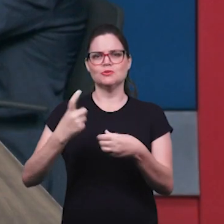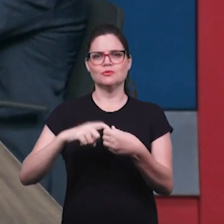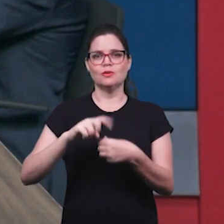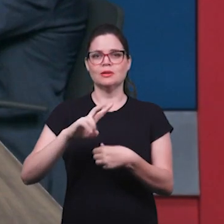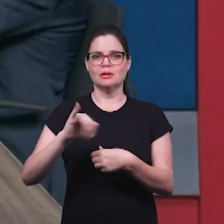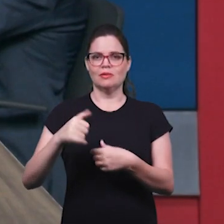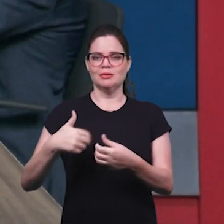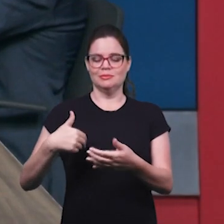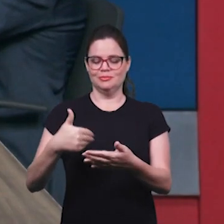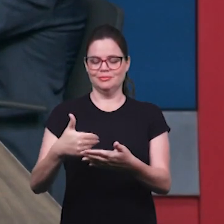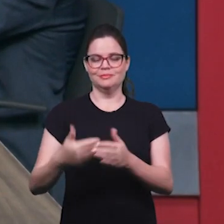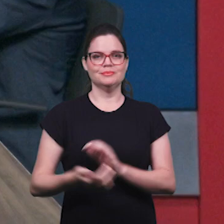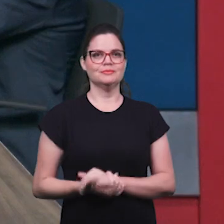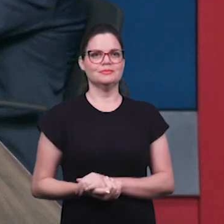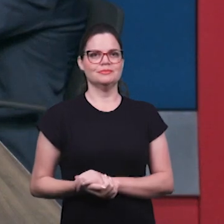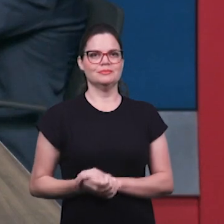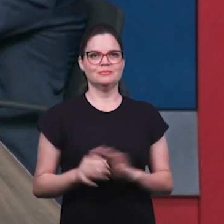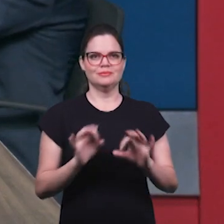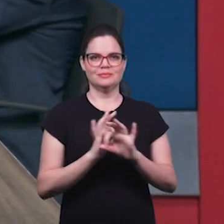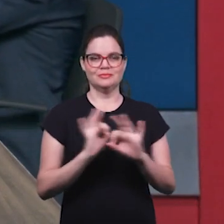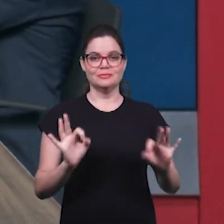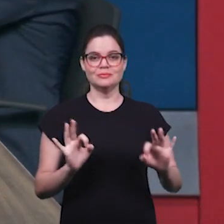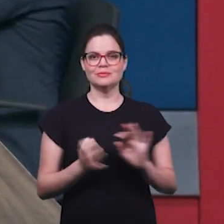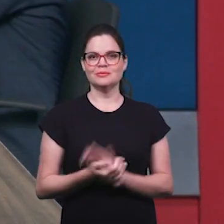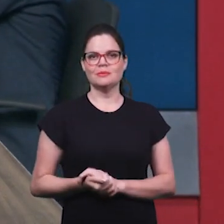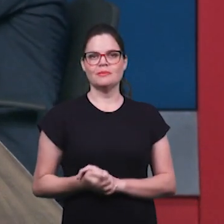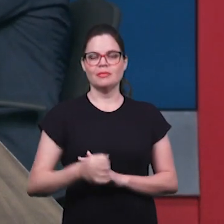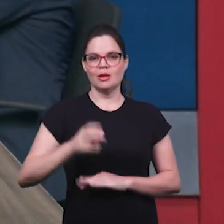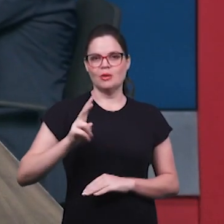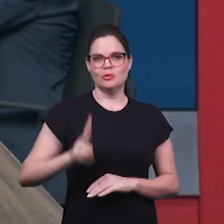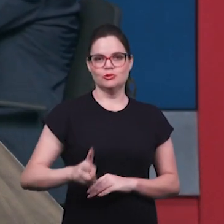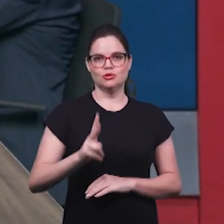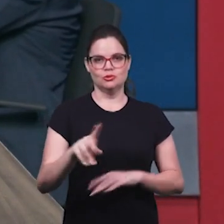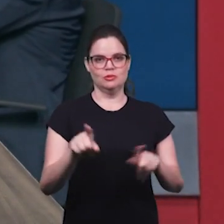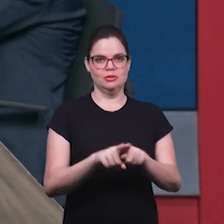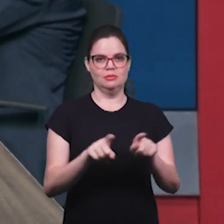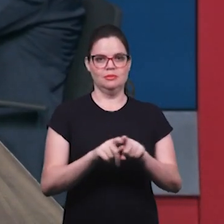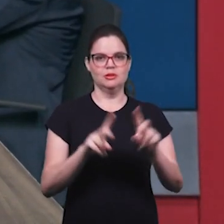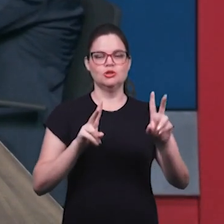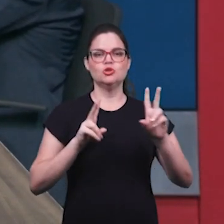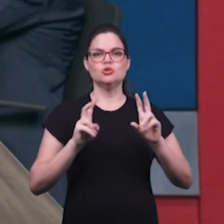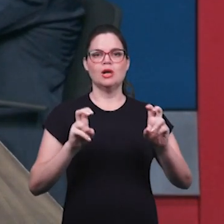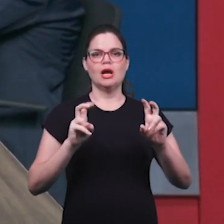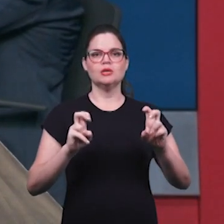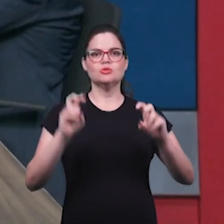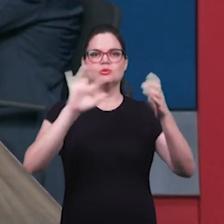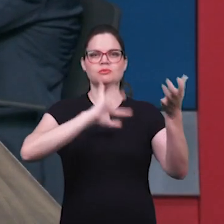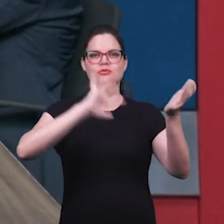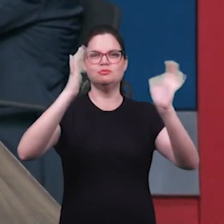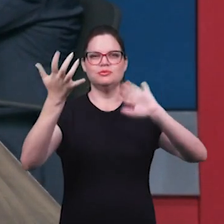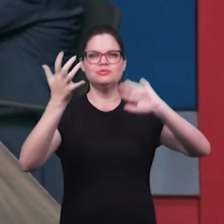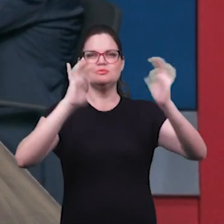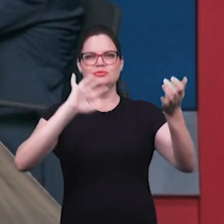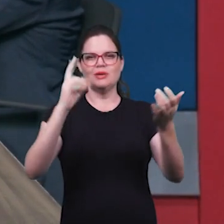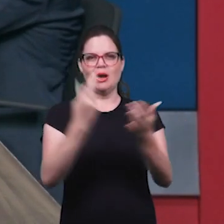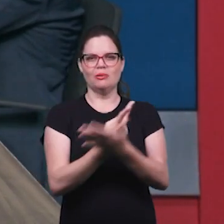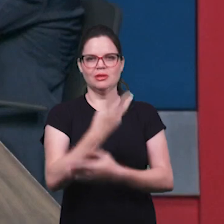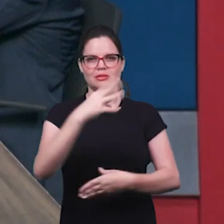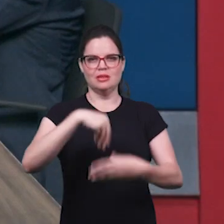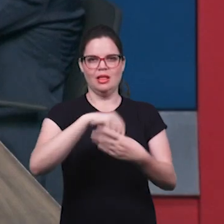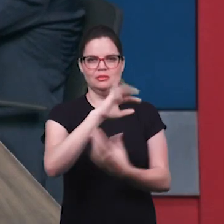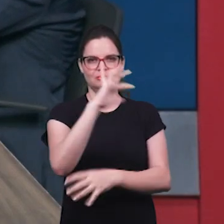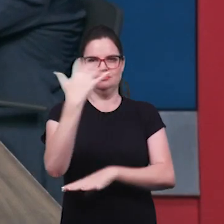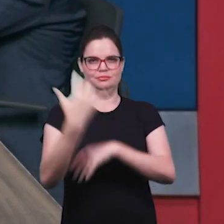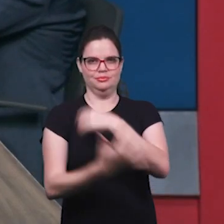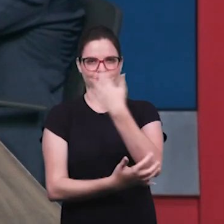bem, muito bem. Continuando aqui ainda falando de desequilíbrios ambientais, o texto da palavra